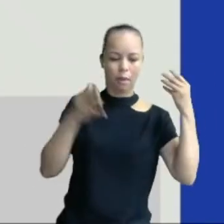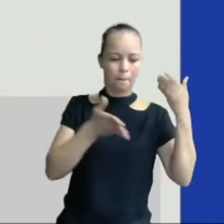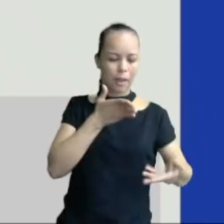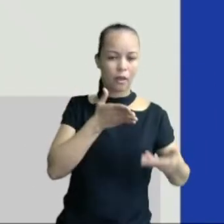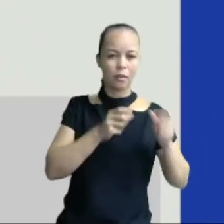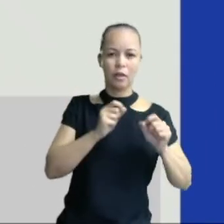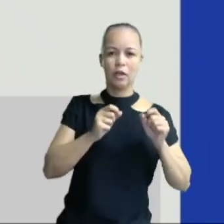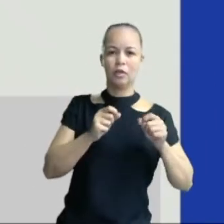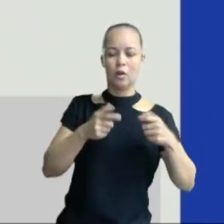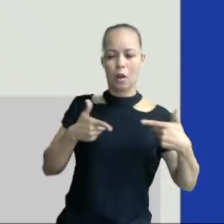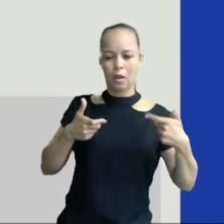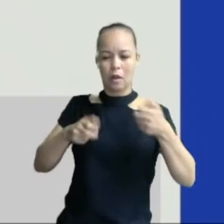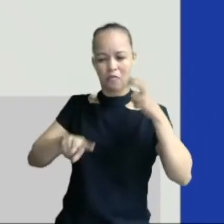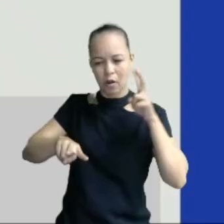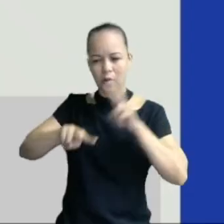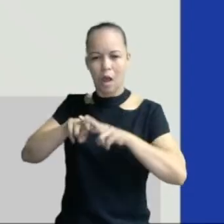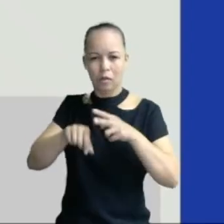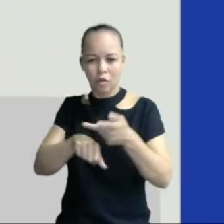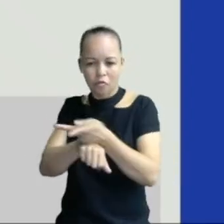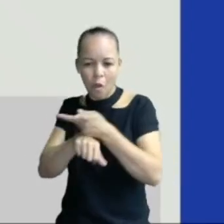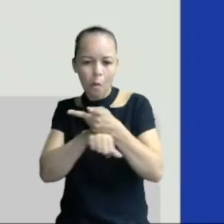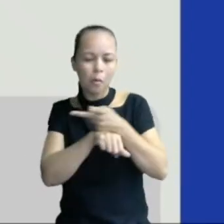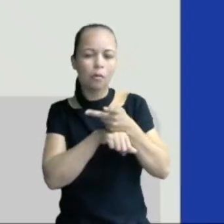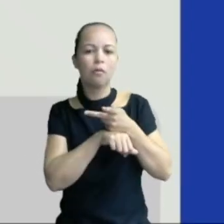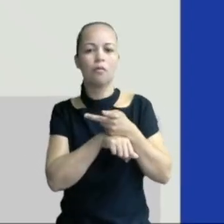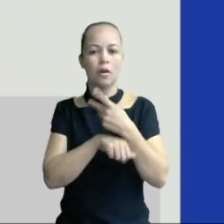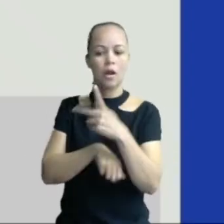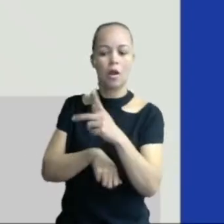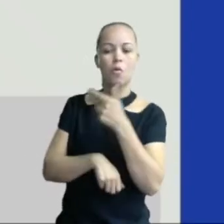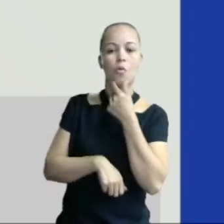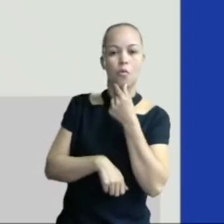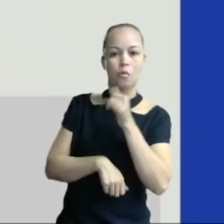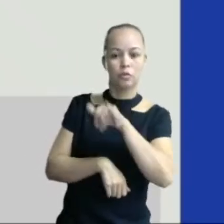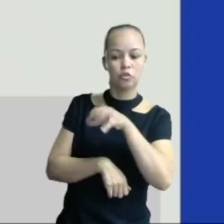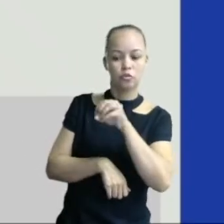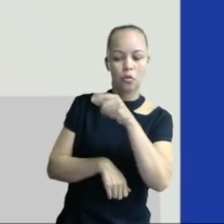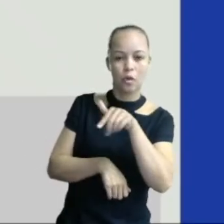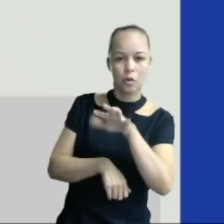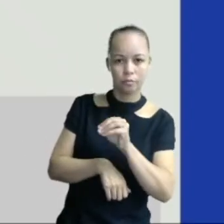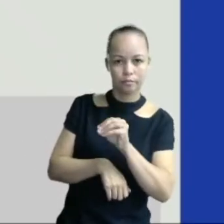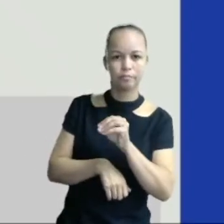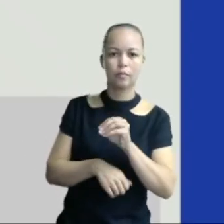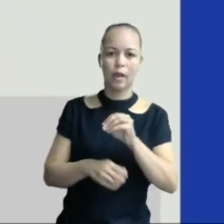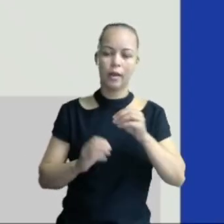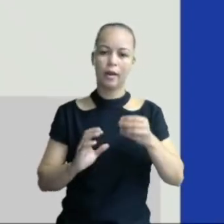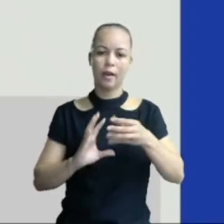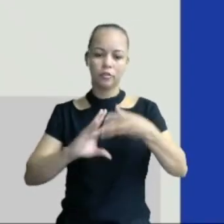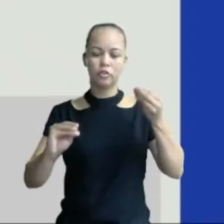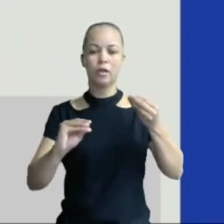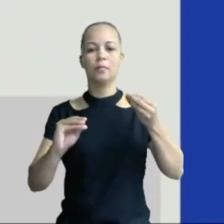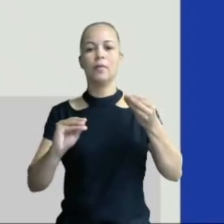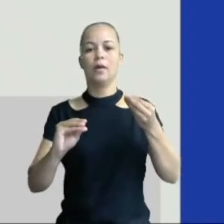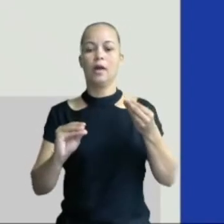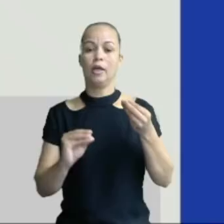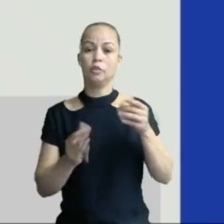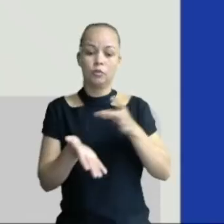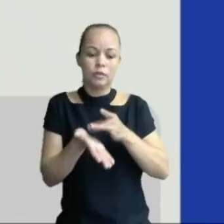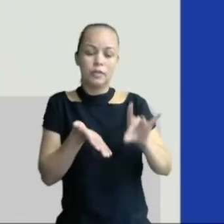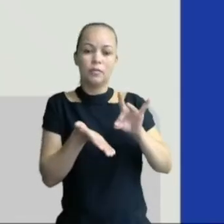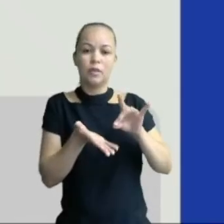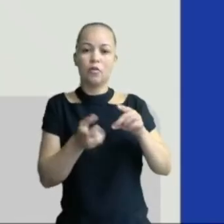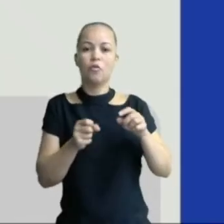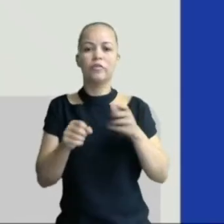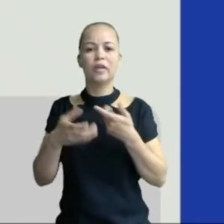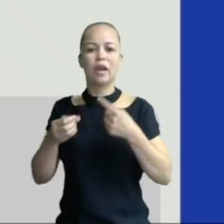Vamos embora prender ele, vamos caçar ele. Para escapar dos inimigos, João Fernandes Vieira vivia se escondendo no